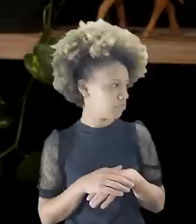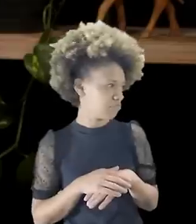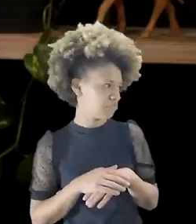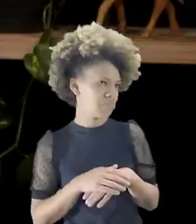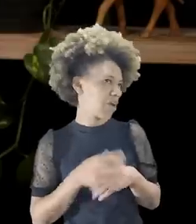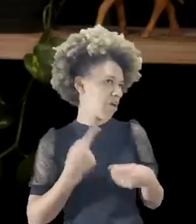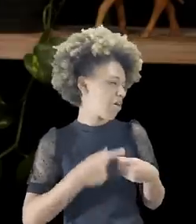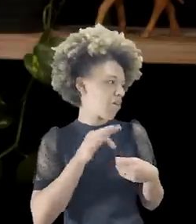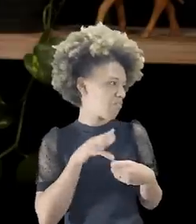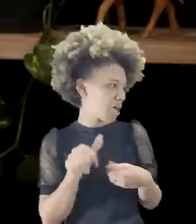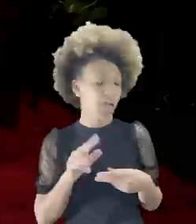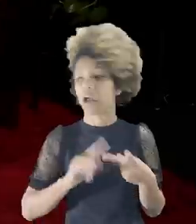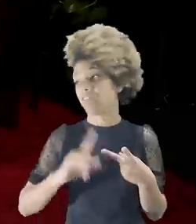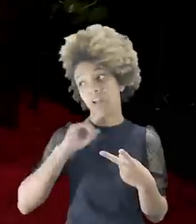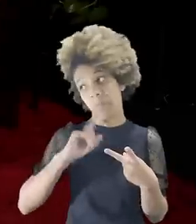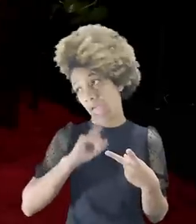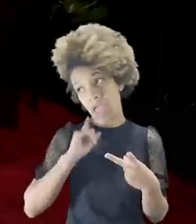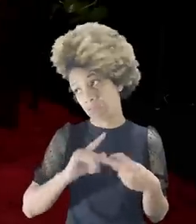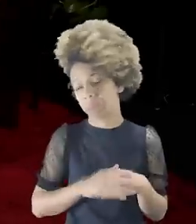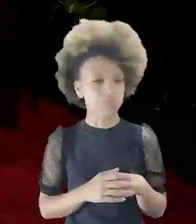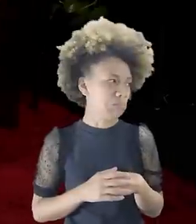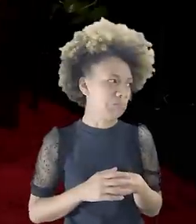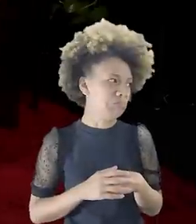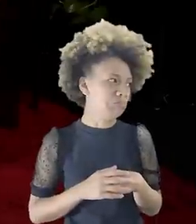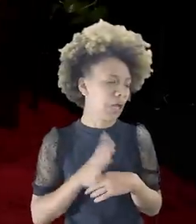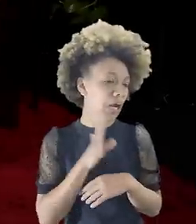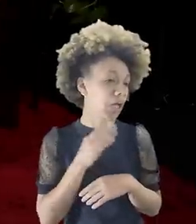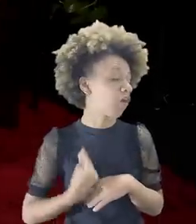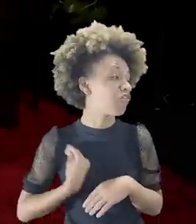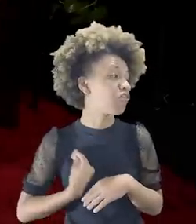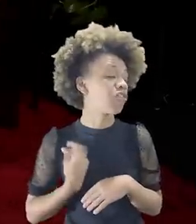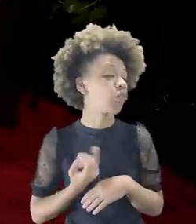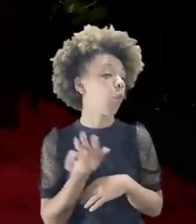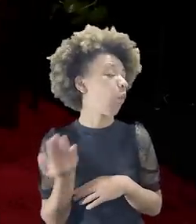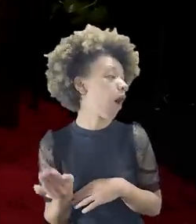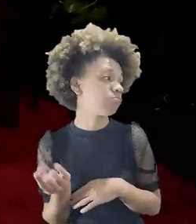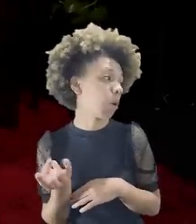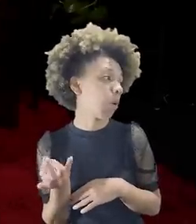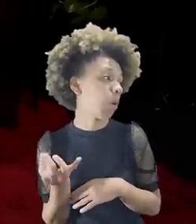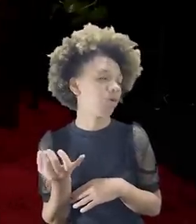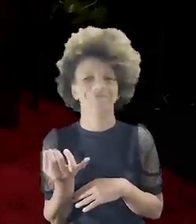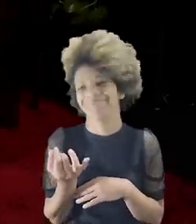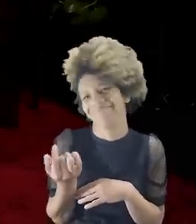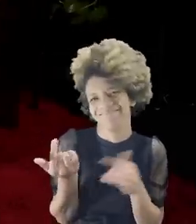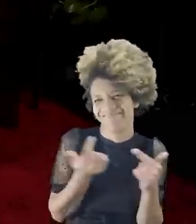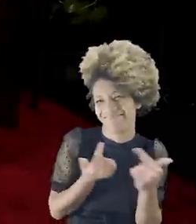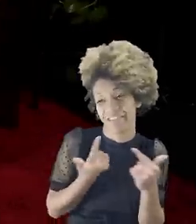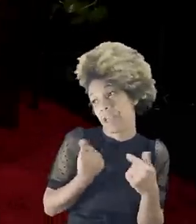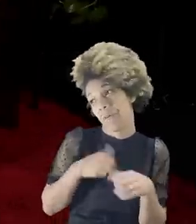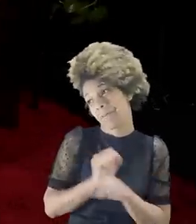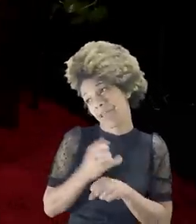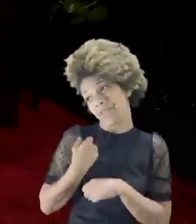do Franca Flamengo Ah legal e vive até quanto então eu